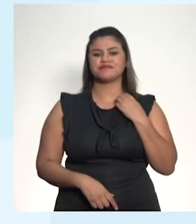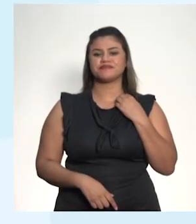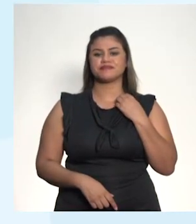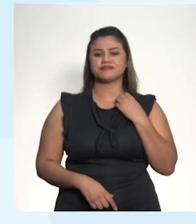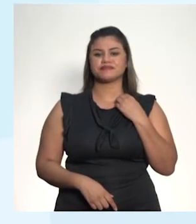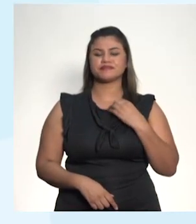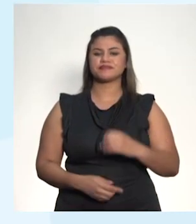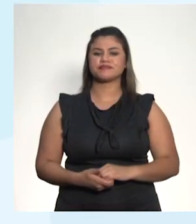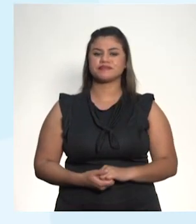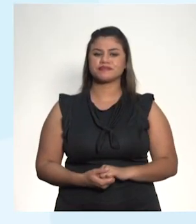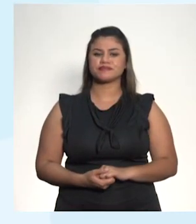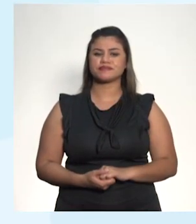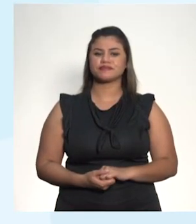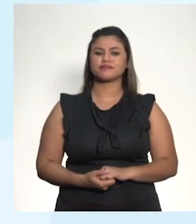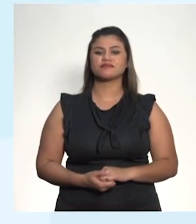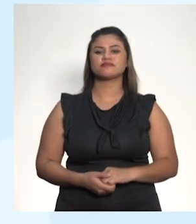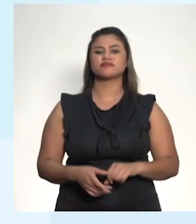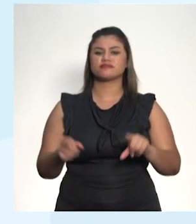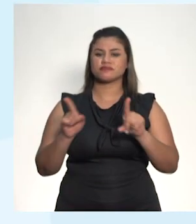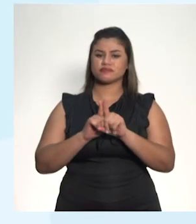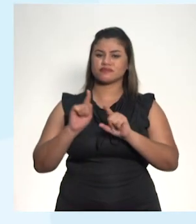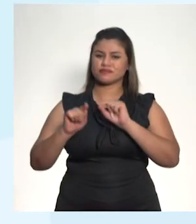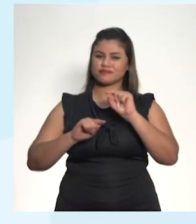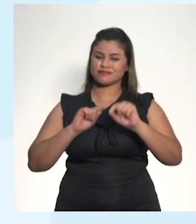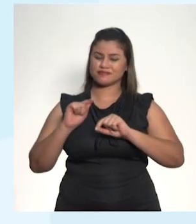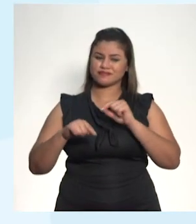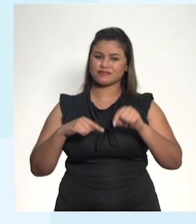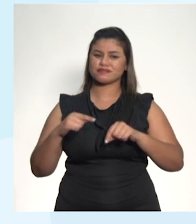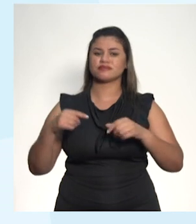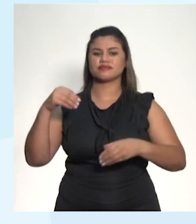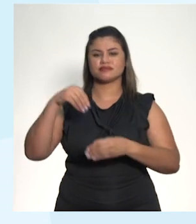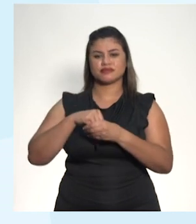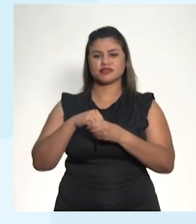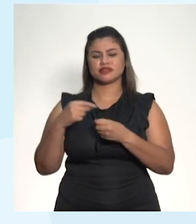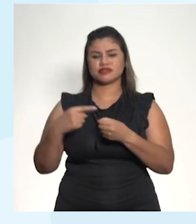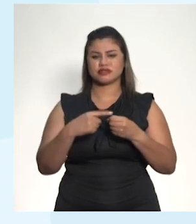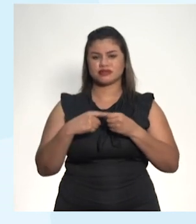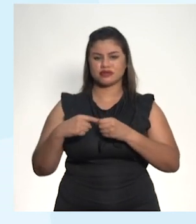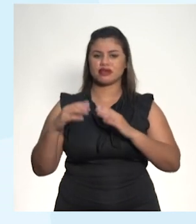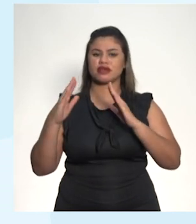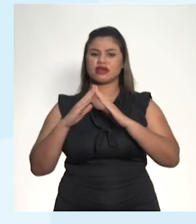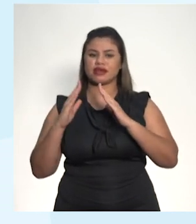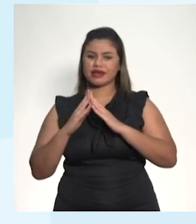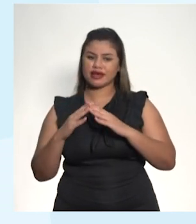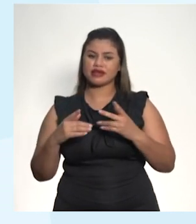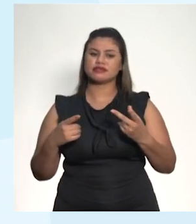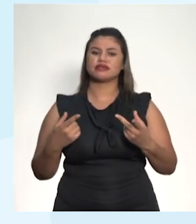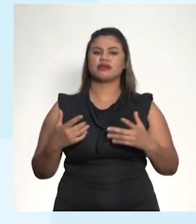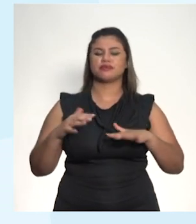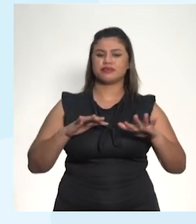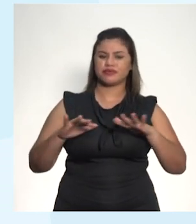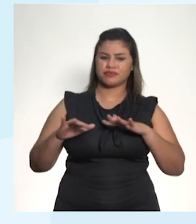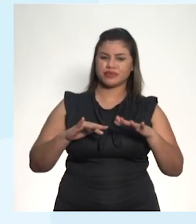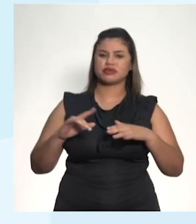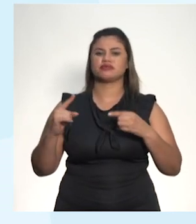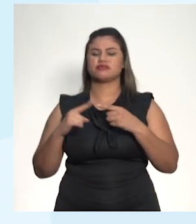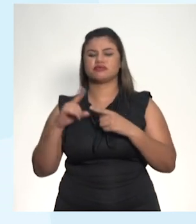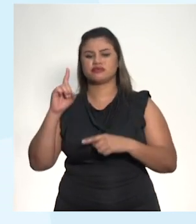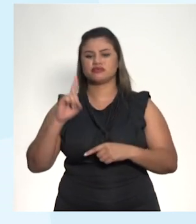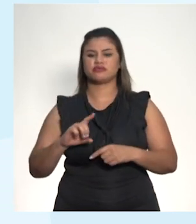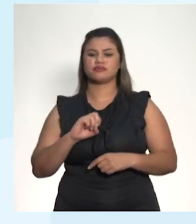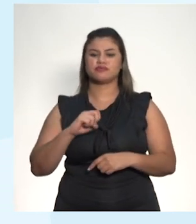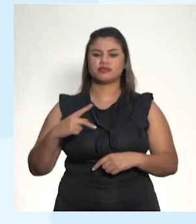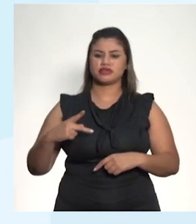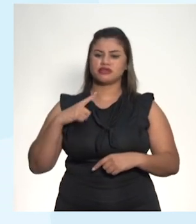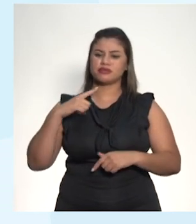branco. Mas a gente também tem movimentos dentro das cidades, né? Movimentos por moradia, que também se vinculam ao direito, né, dos operários, porque existem